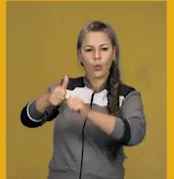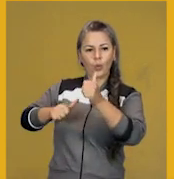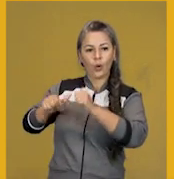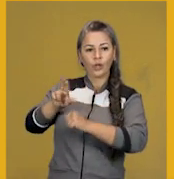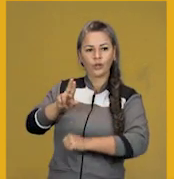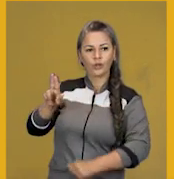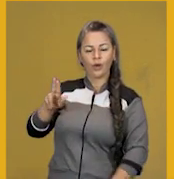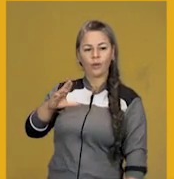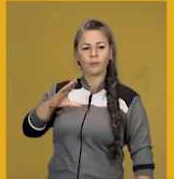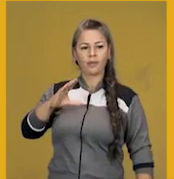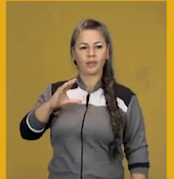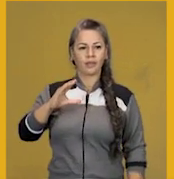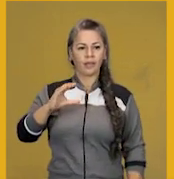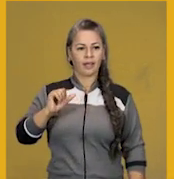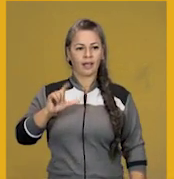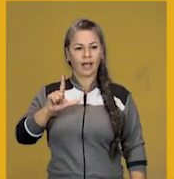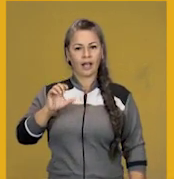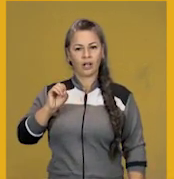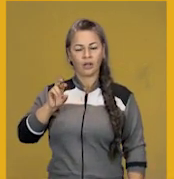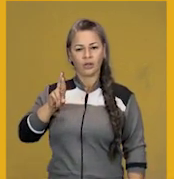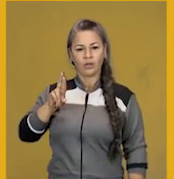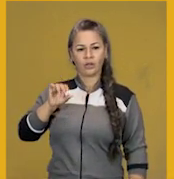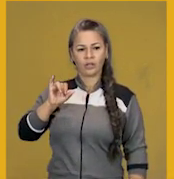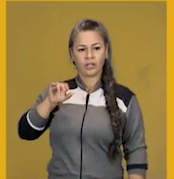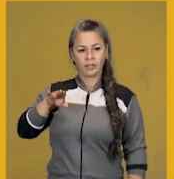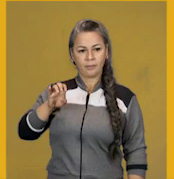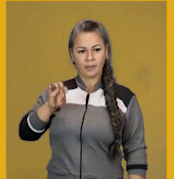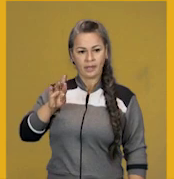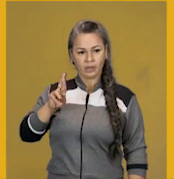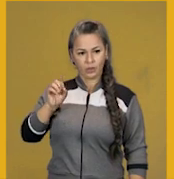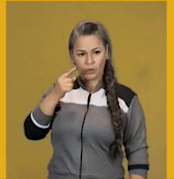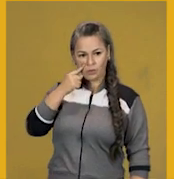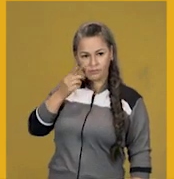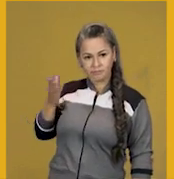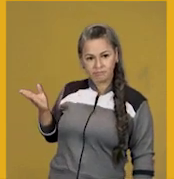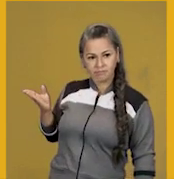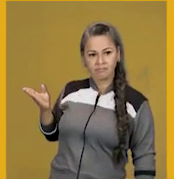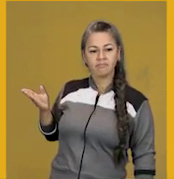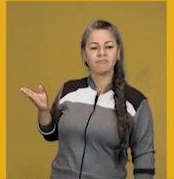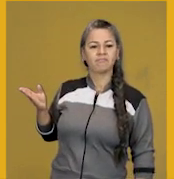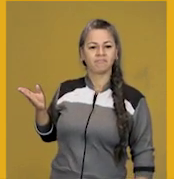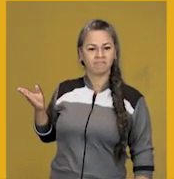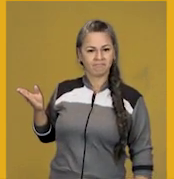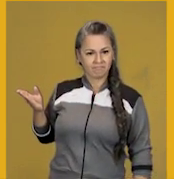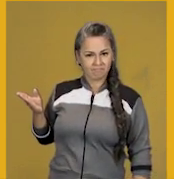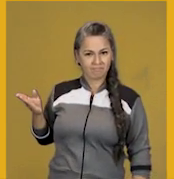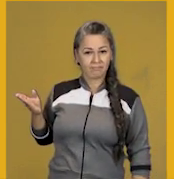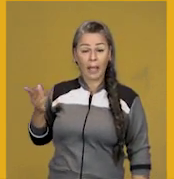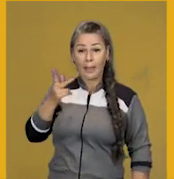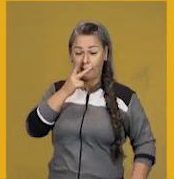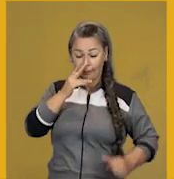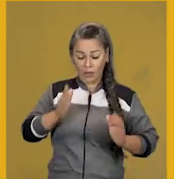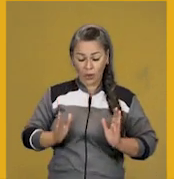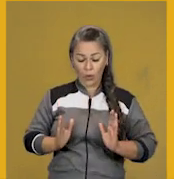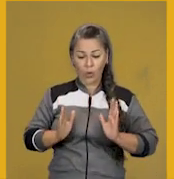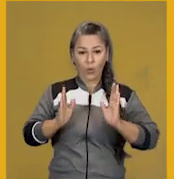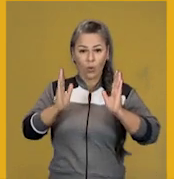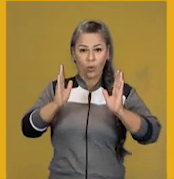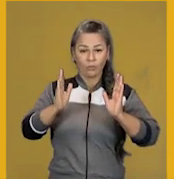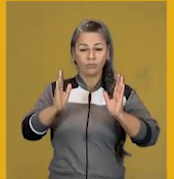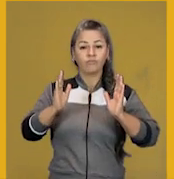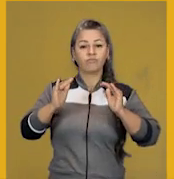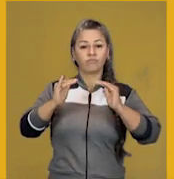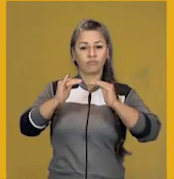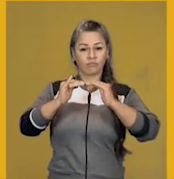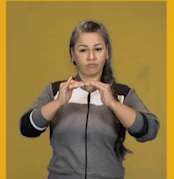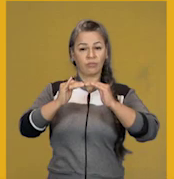de ambiente como se fosse uma caixa térmica, mas que ali dentro realmente não existe troca de forma alguma